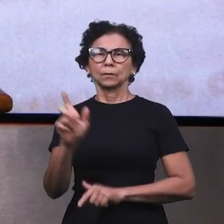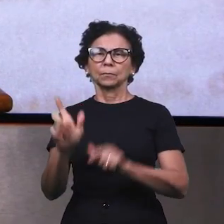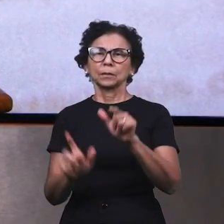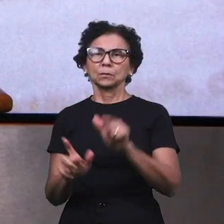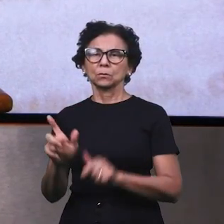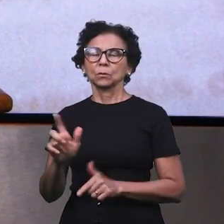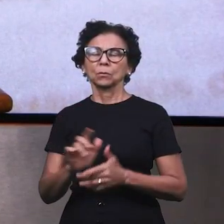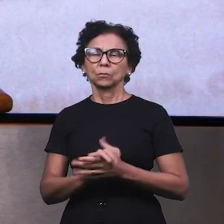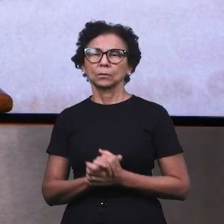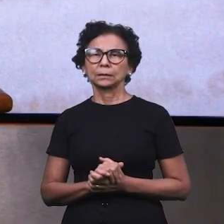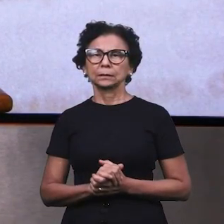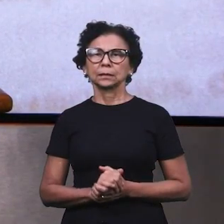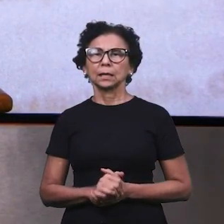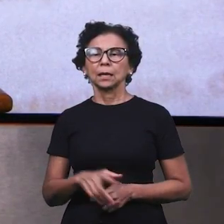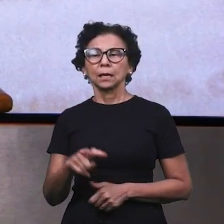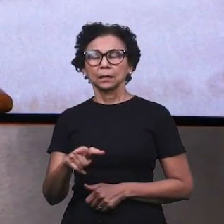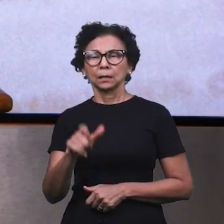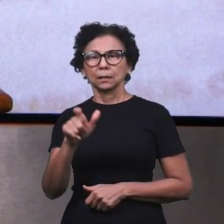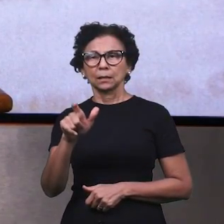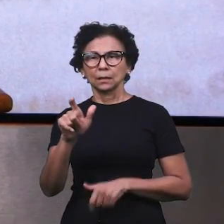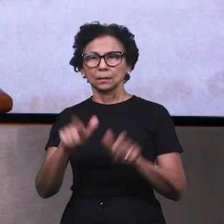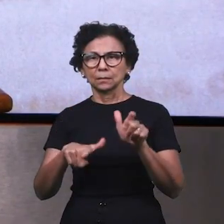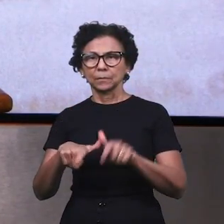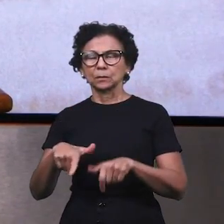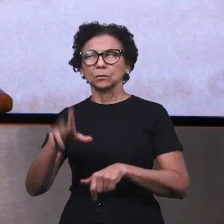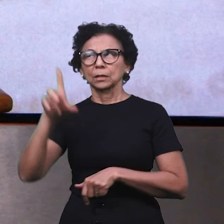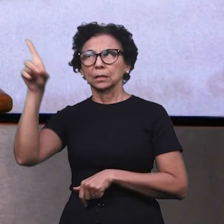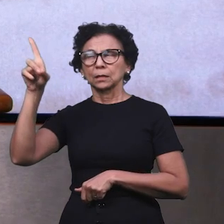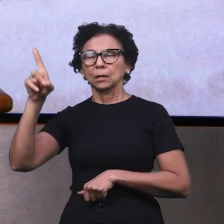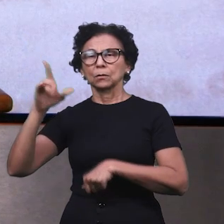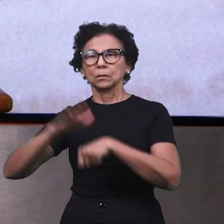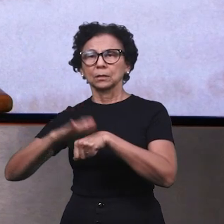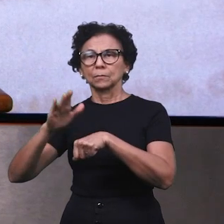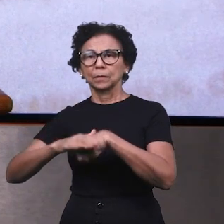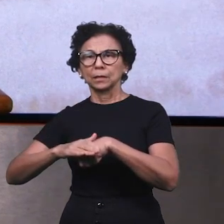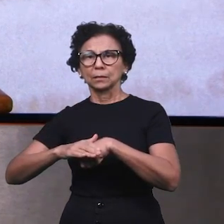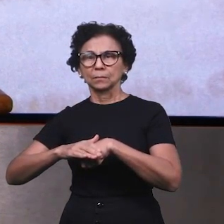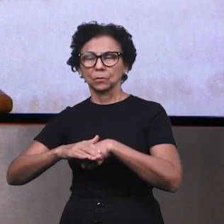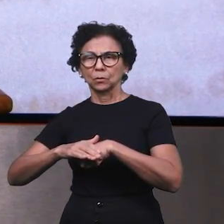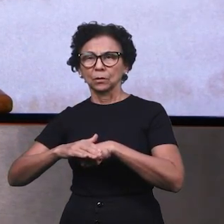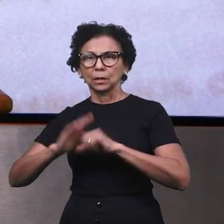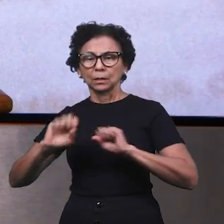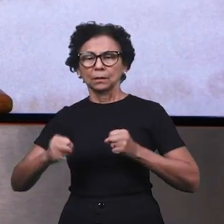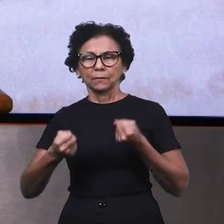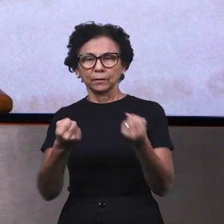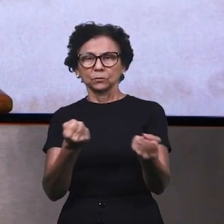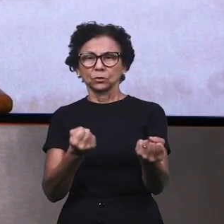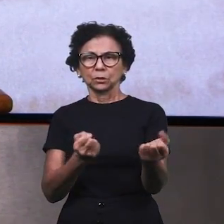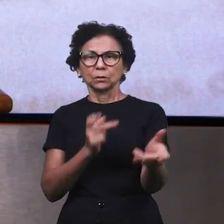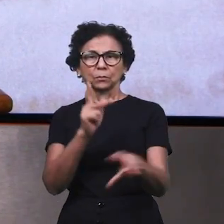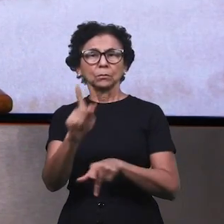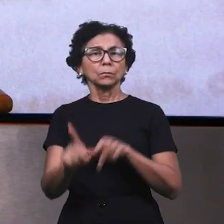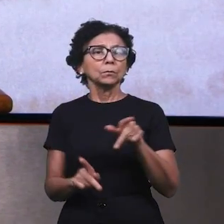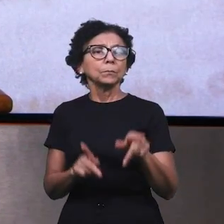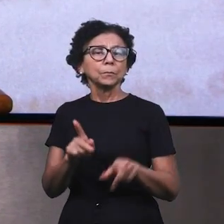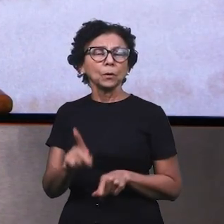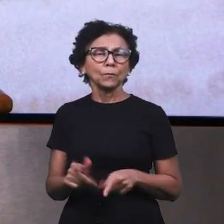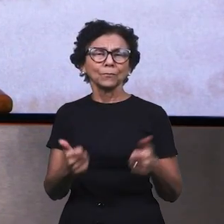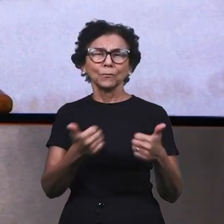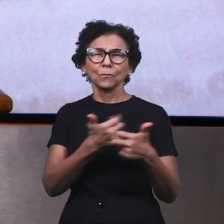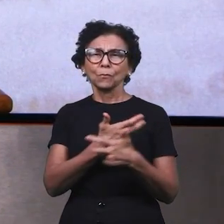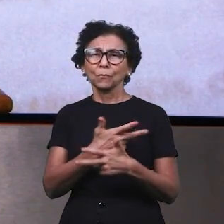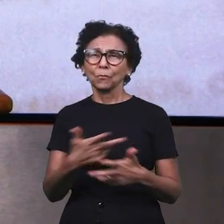mesmo lutava pelo seu povo. Quando situações totalmente adversas